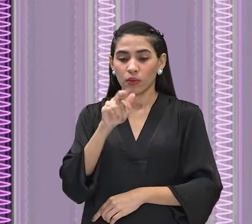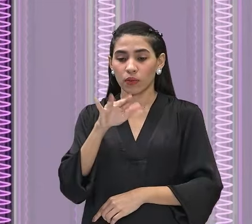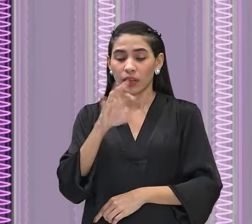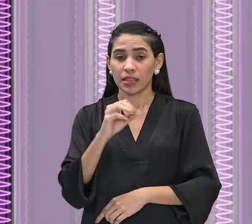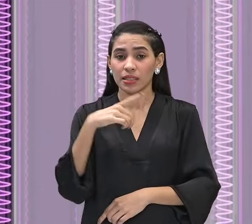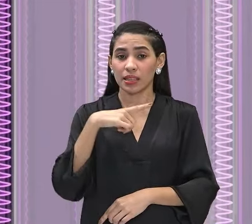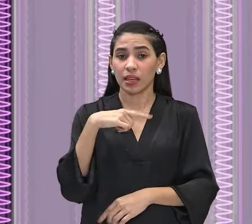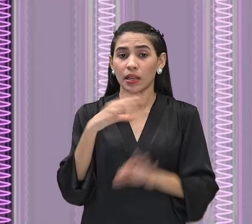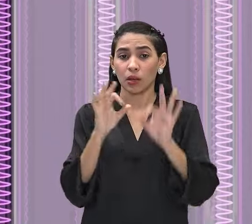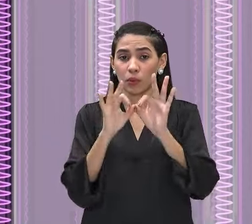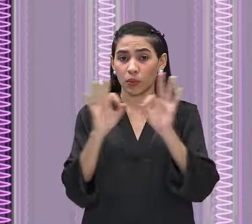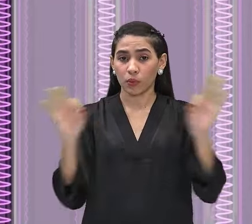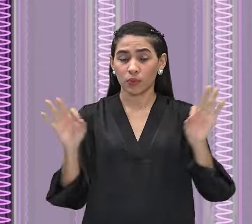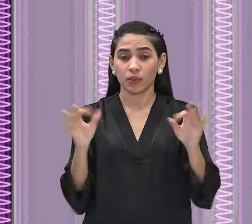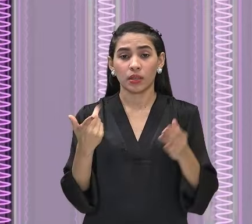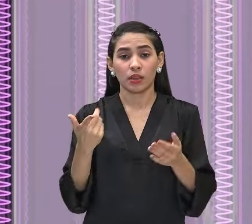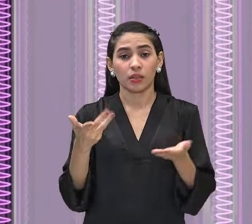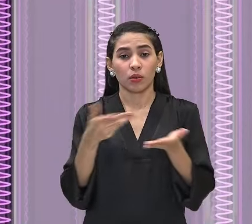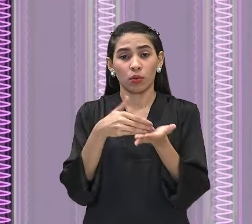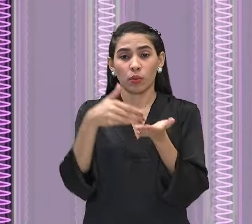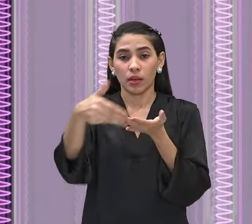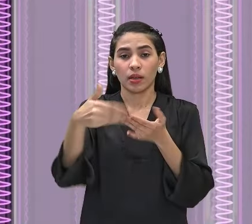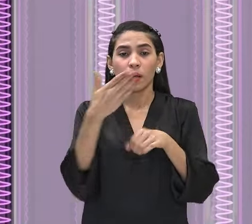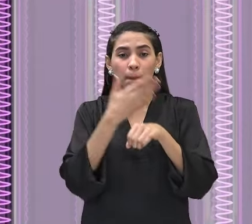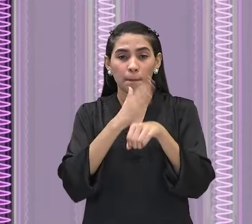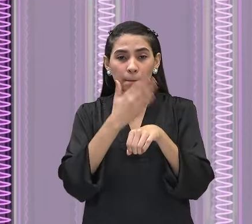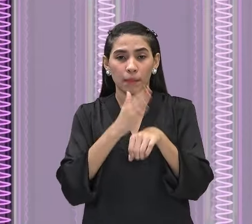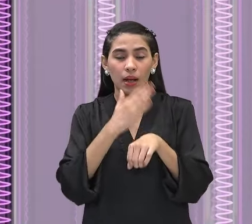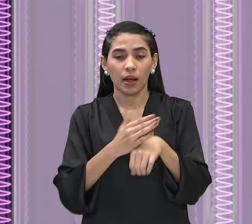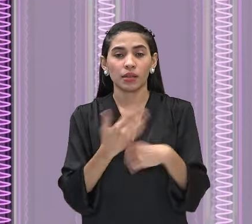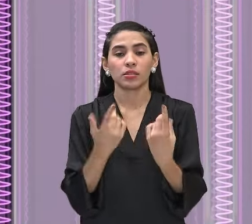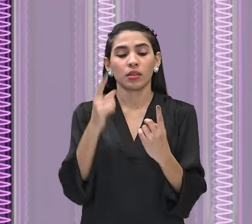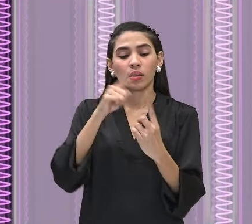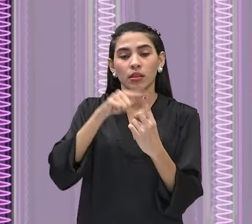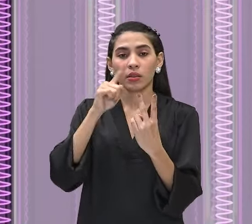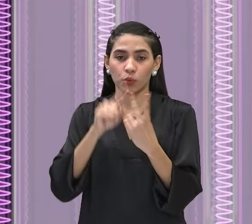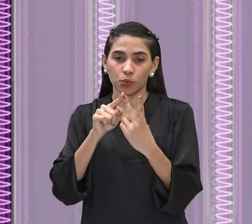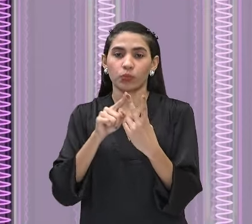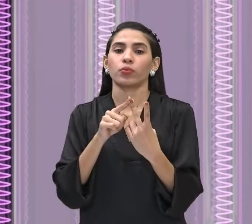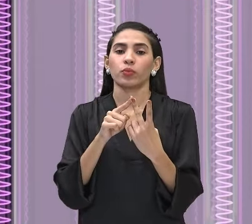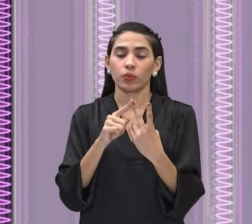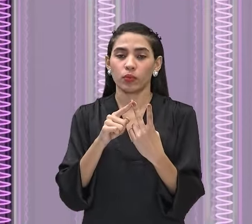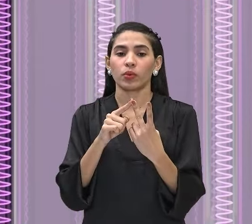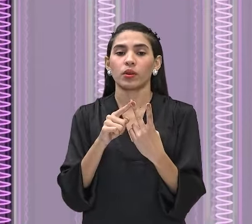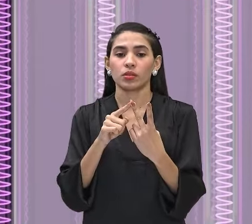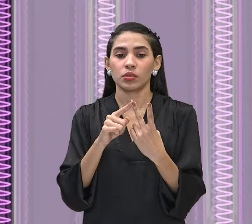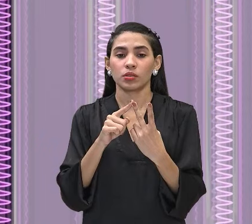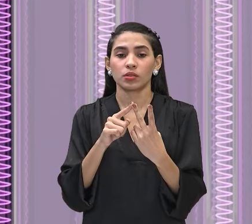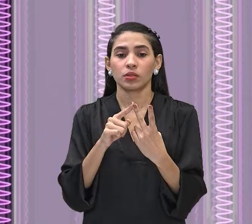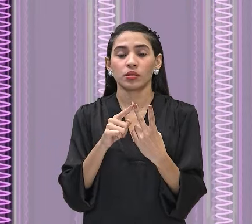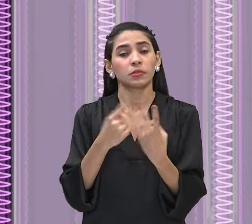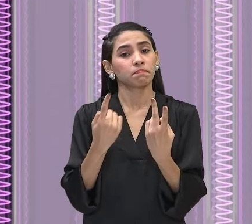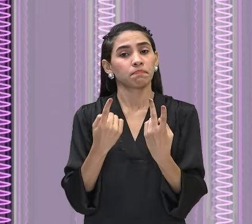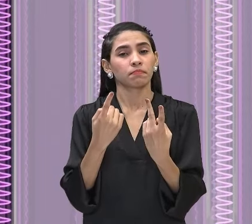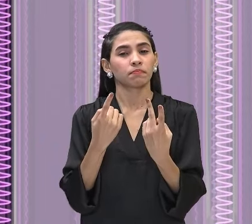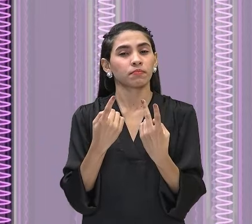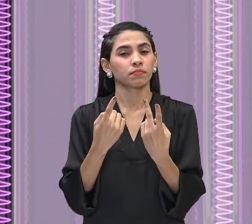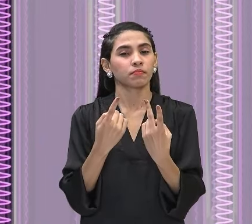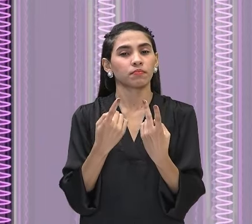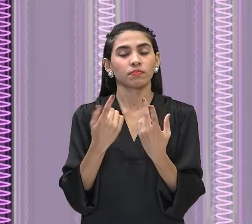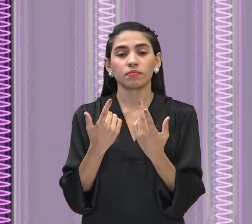iniciar as aplicabilidades sobre esses essas duas essas duas eh digamos assim